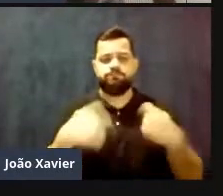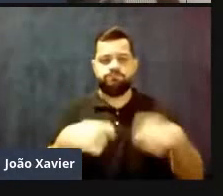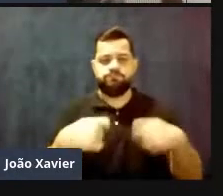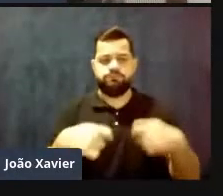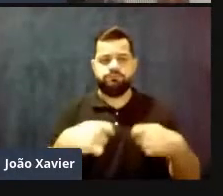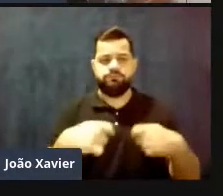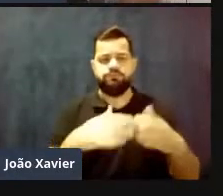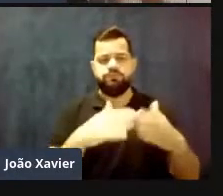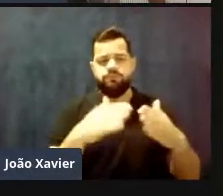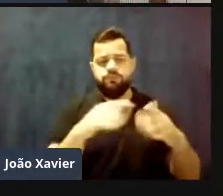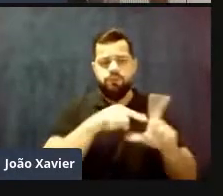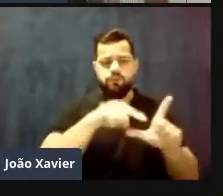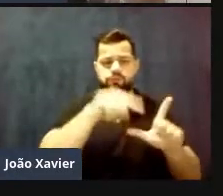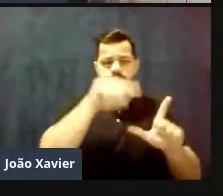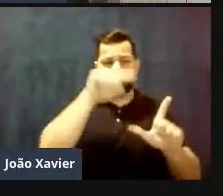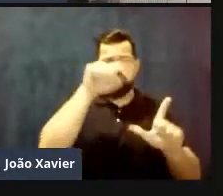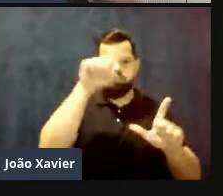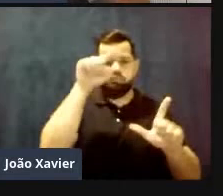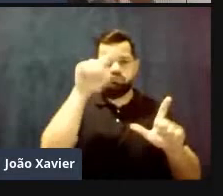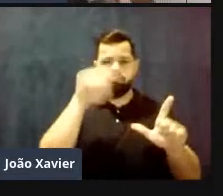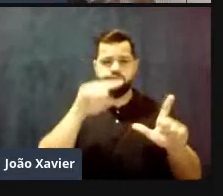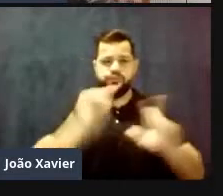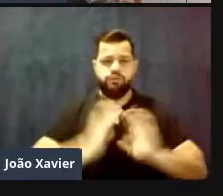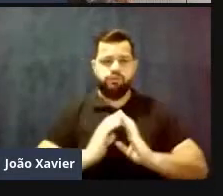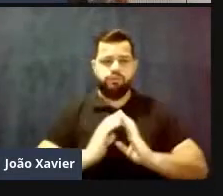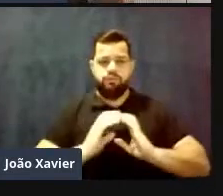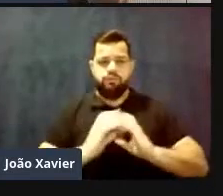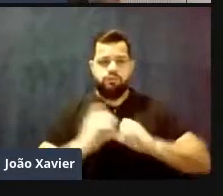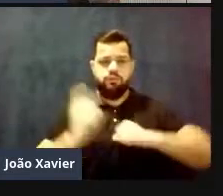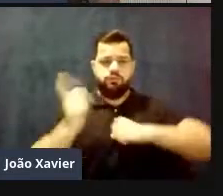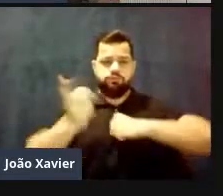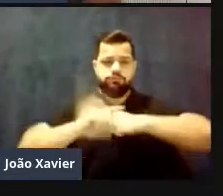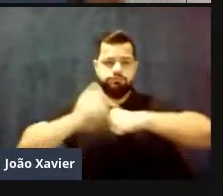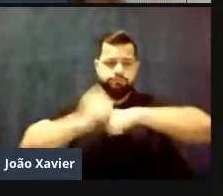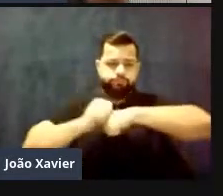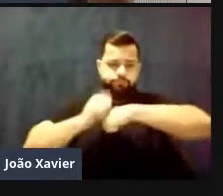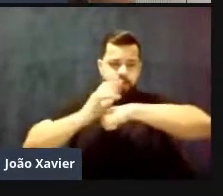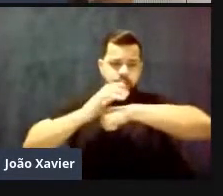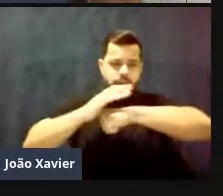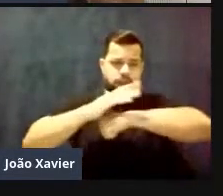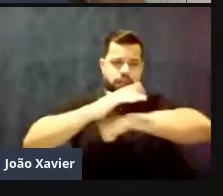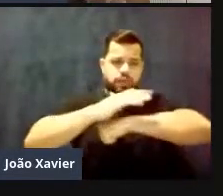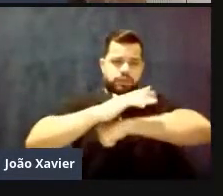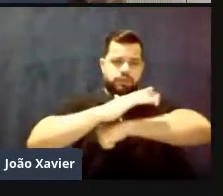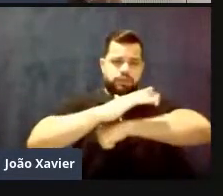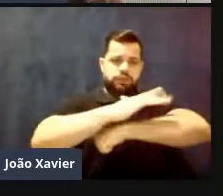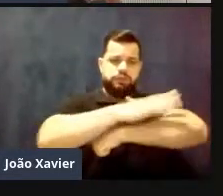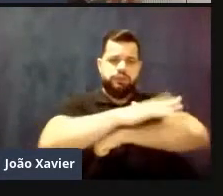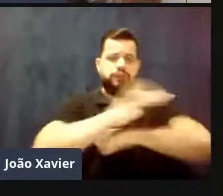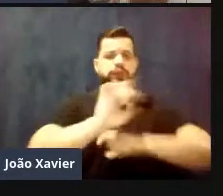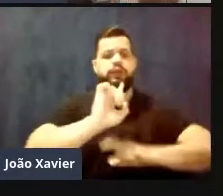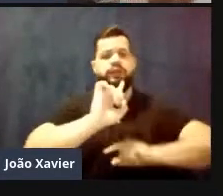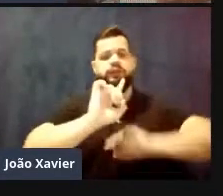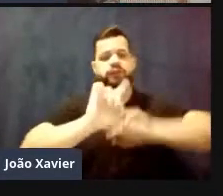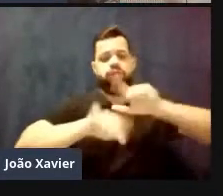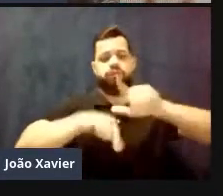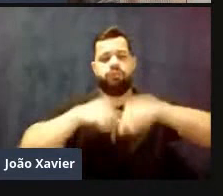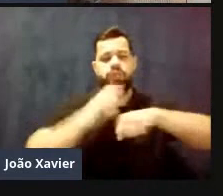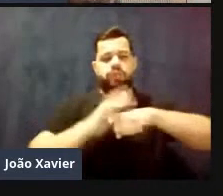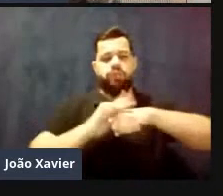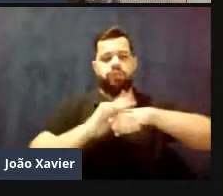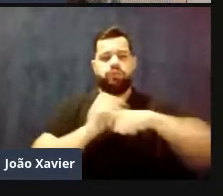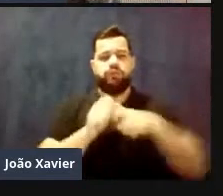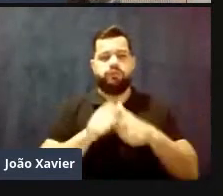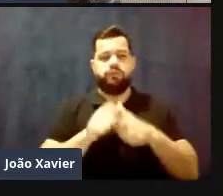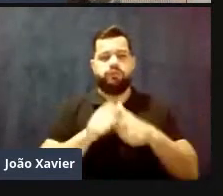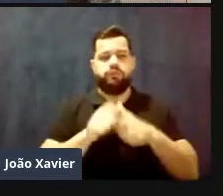aumento de interleucina 1, interleucina 6, fator de necrose tumoral, e aí, à medida que o curso da doença vai evoluindo, geralmente entre o quinto e o